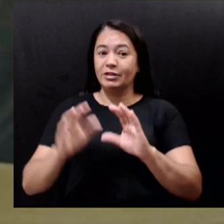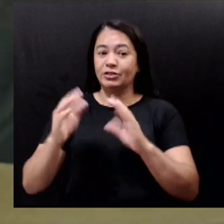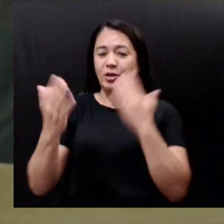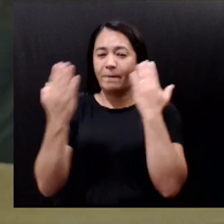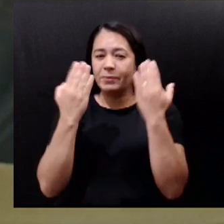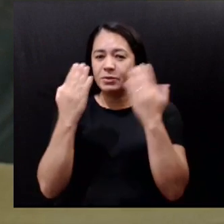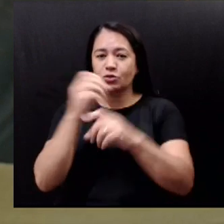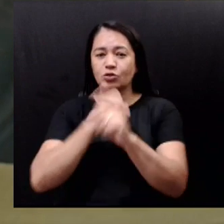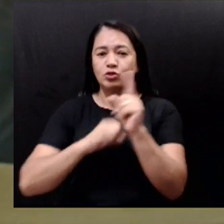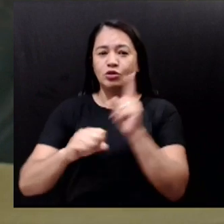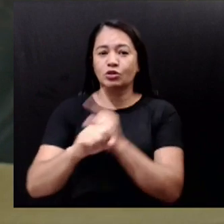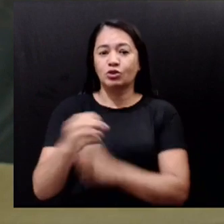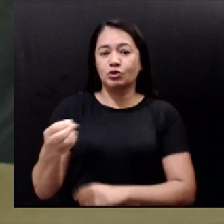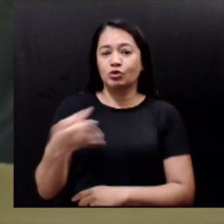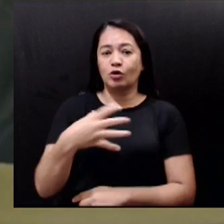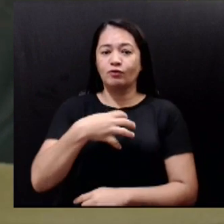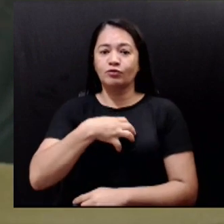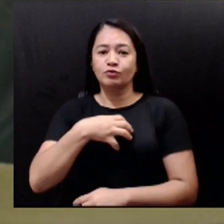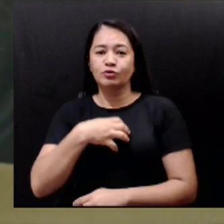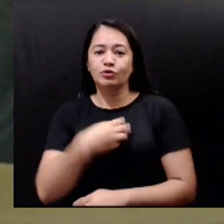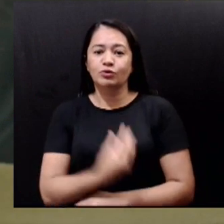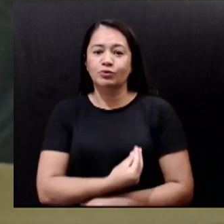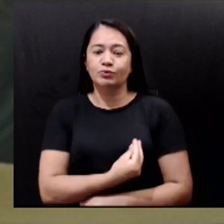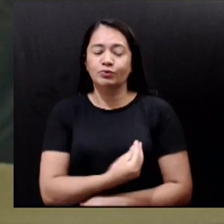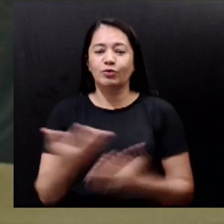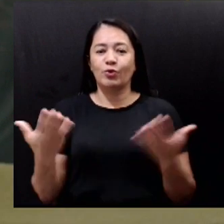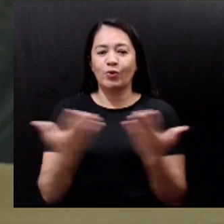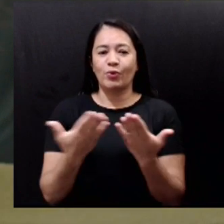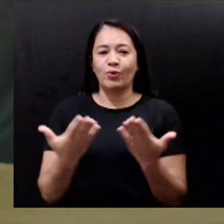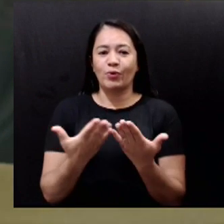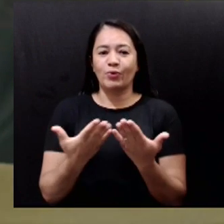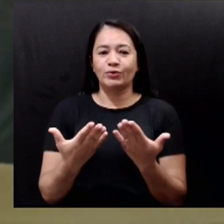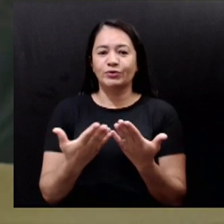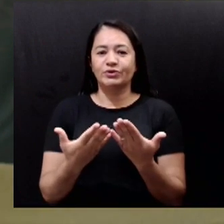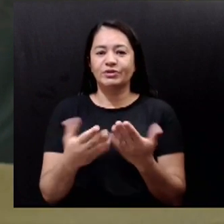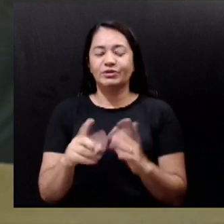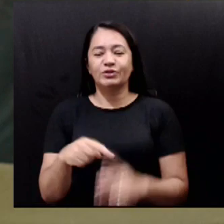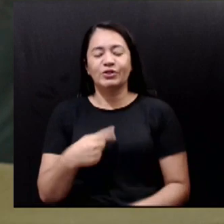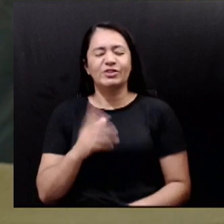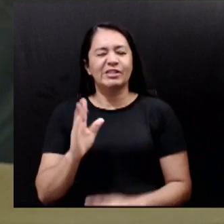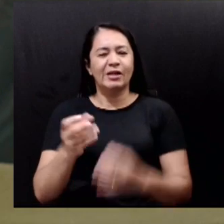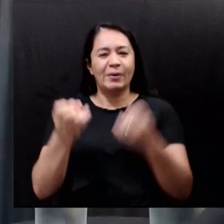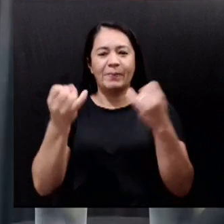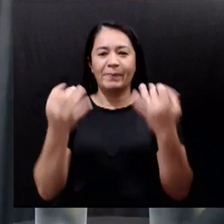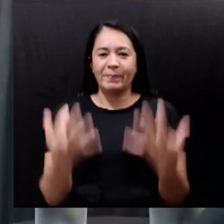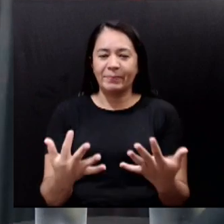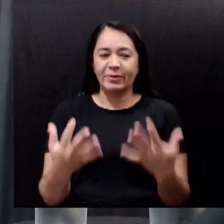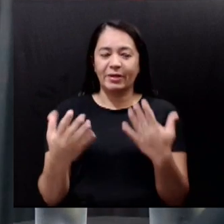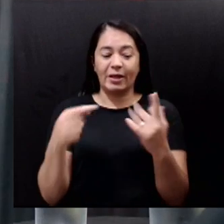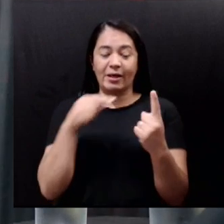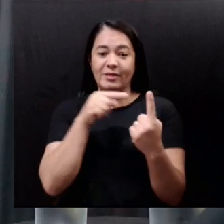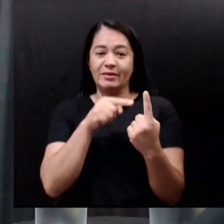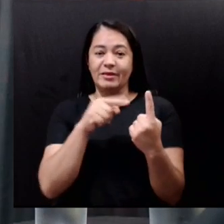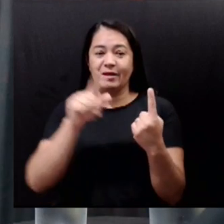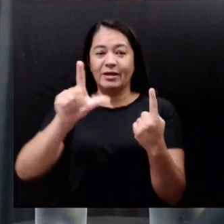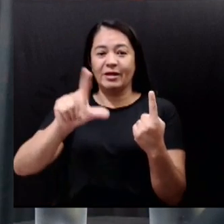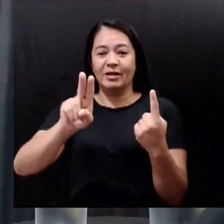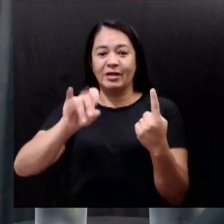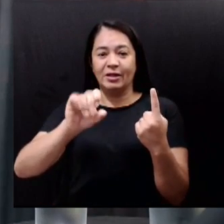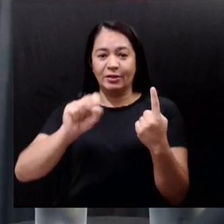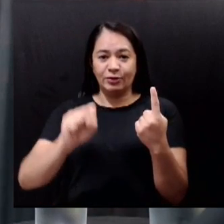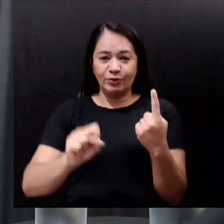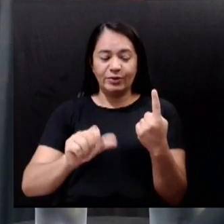realidade. Conosco aqui no estúdio ao vivo, e daqui a pouquinho a gente já fala com ela, a psicóloga Luísa Rezende. Ela é especialista